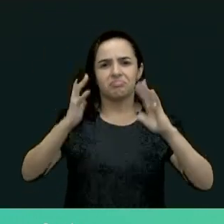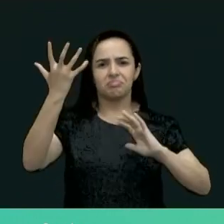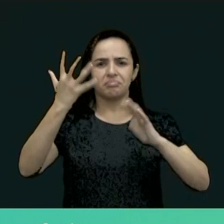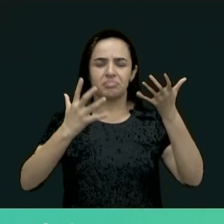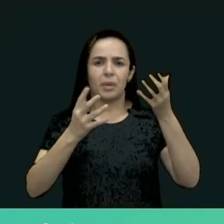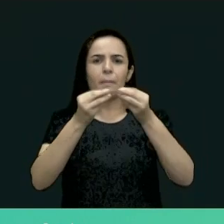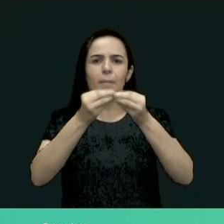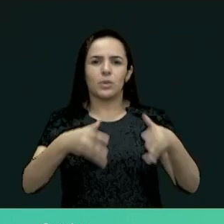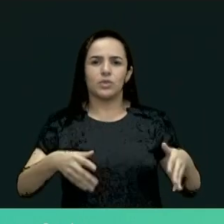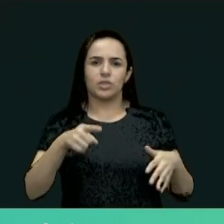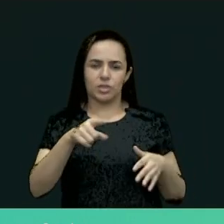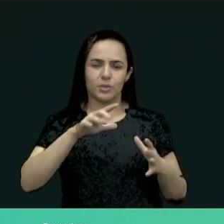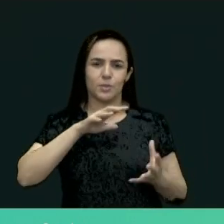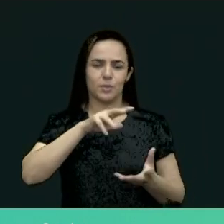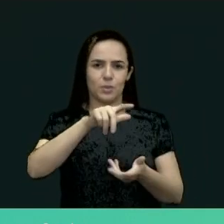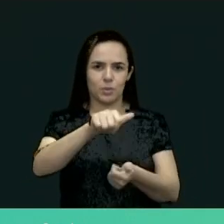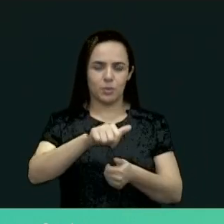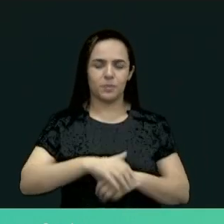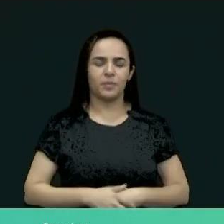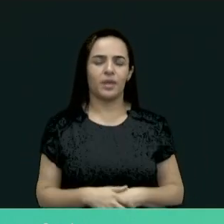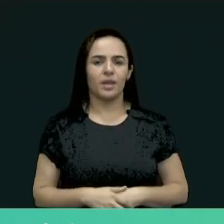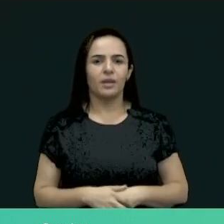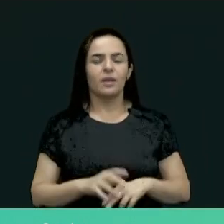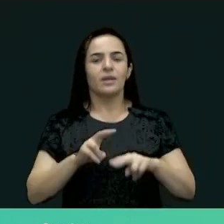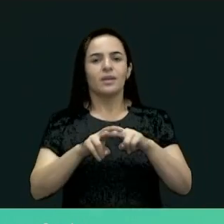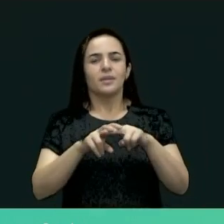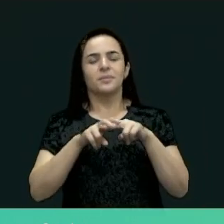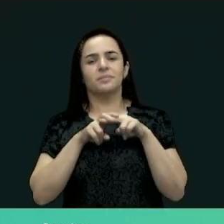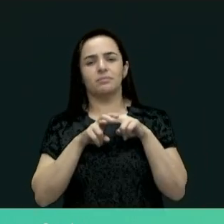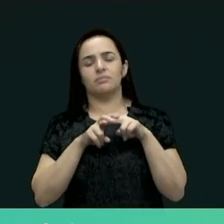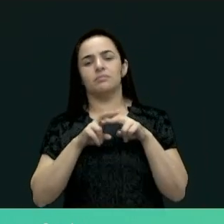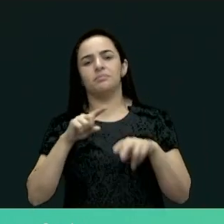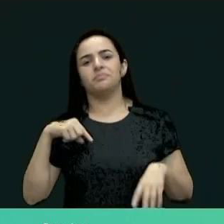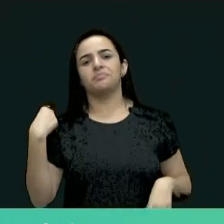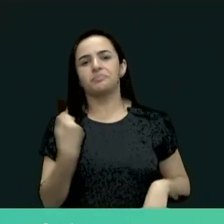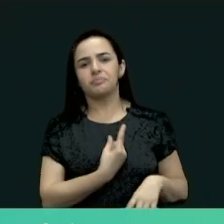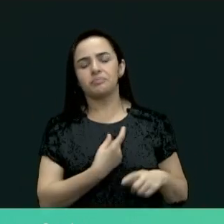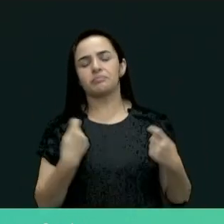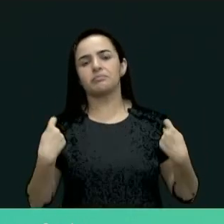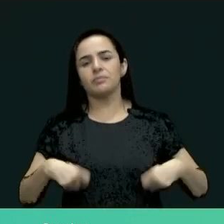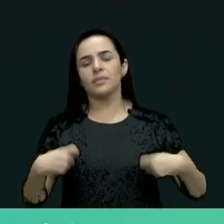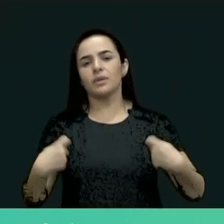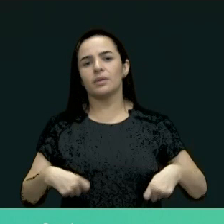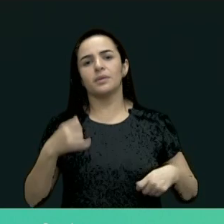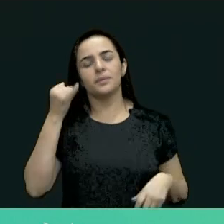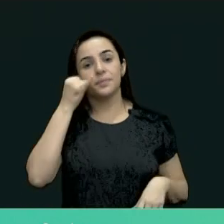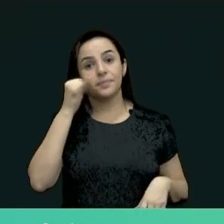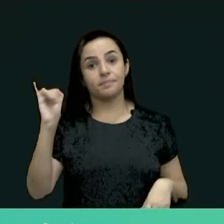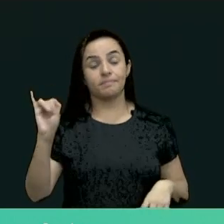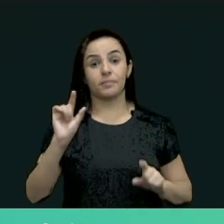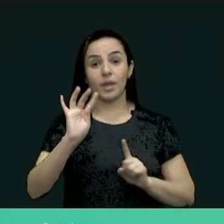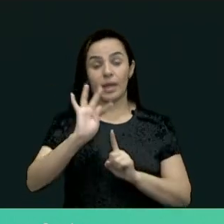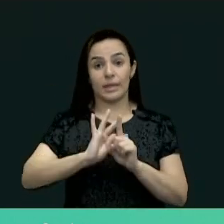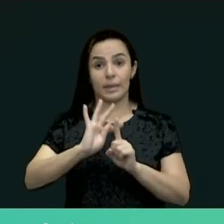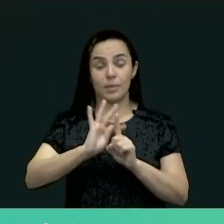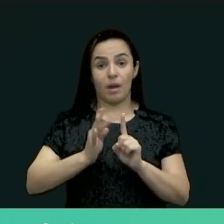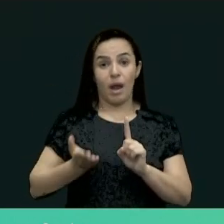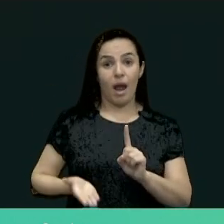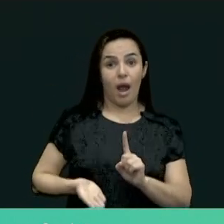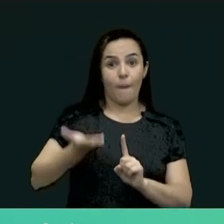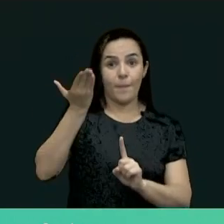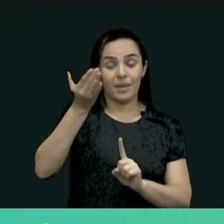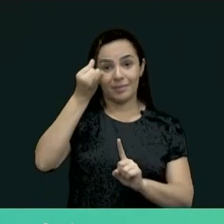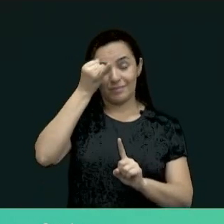Diante deste quadro, e sabendo que nós temos que evitar que a temperatura